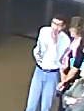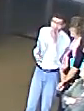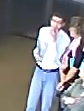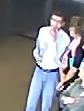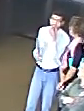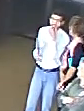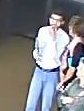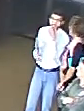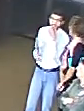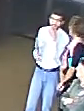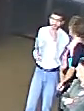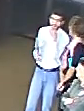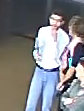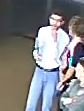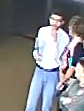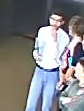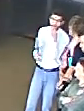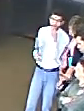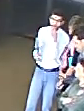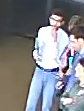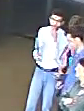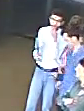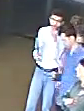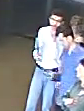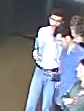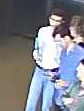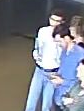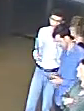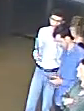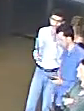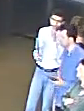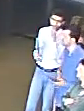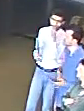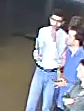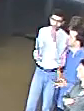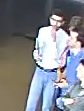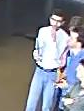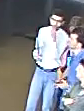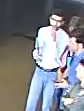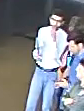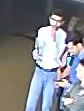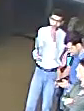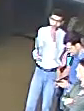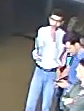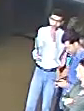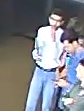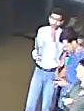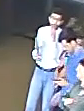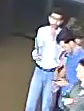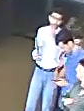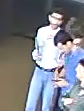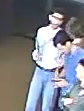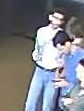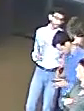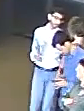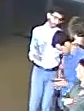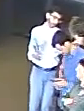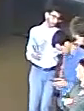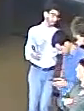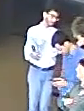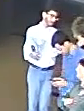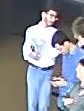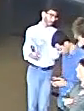da empresa responsável atrasou tudo como os ônibus não são acessíveis as empresas insistem em duas